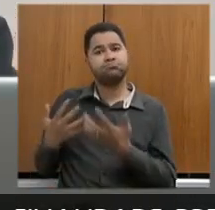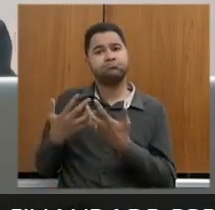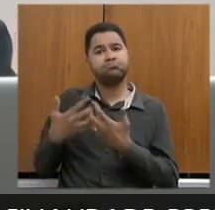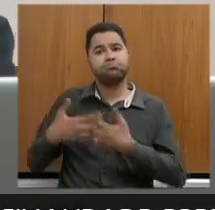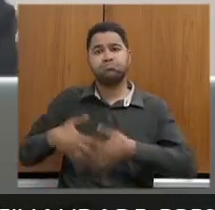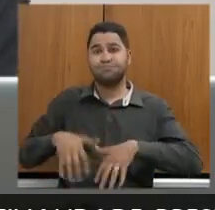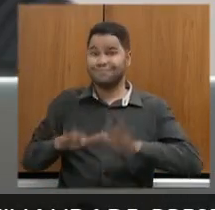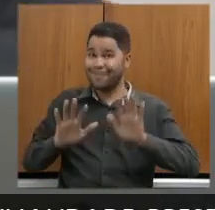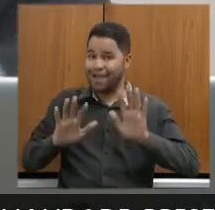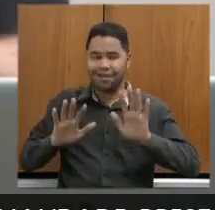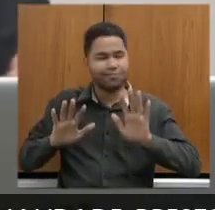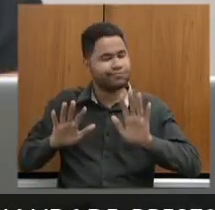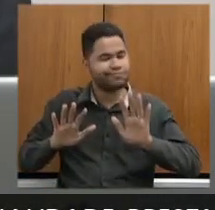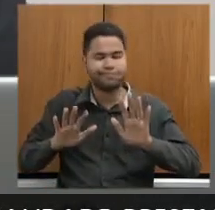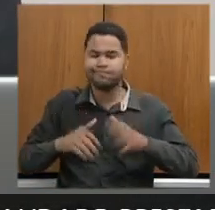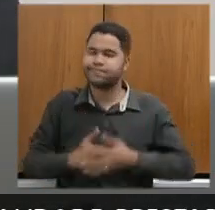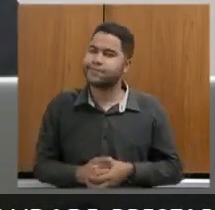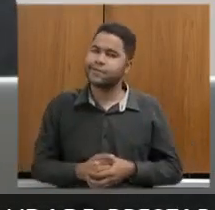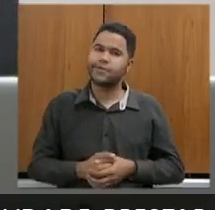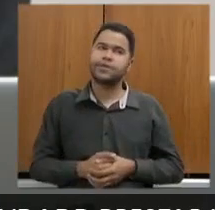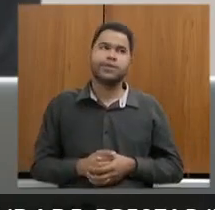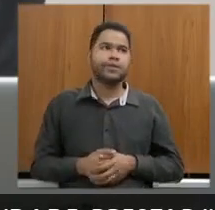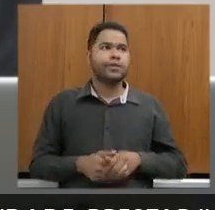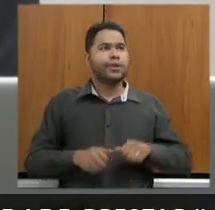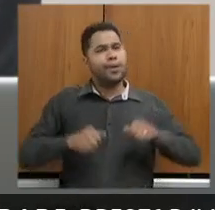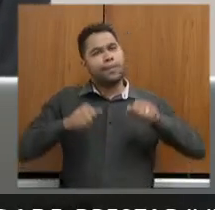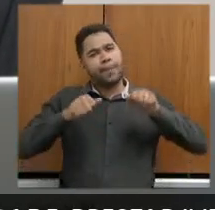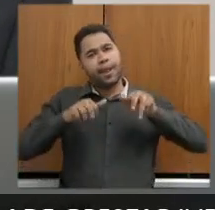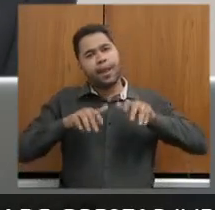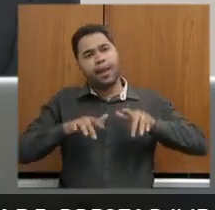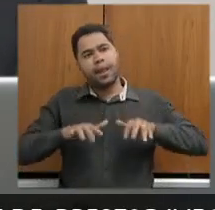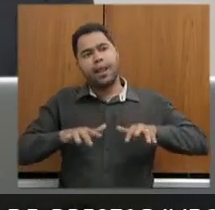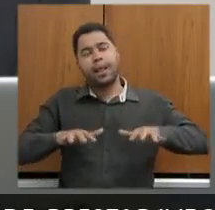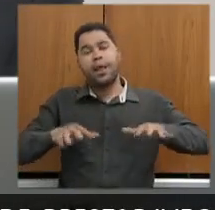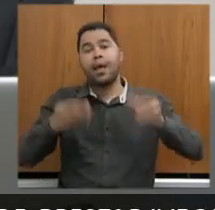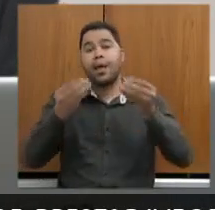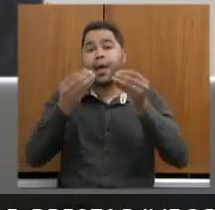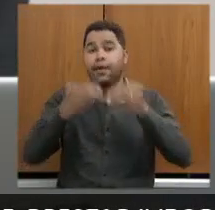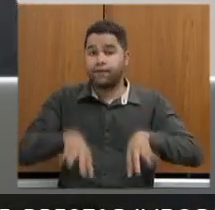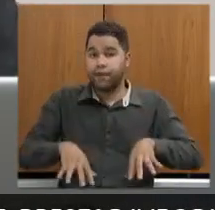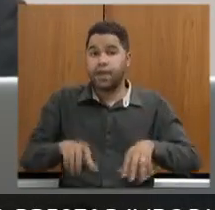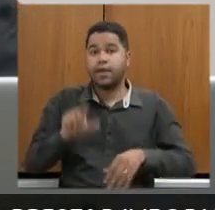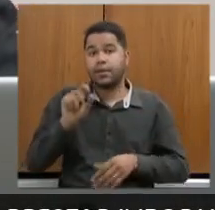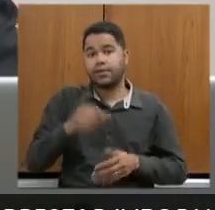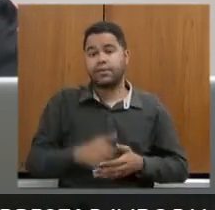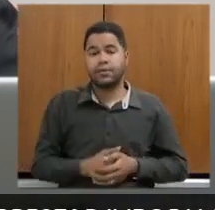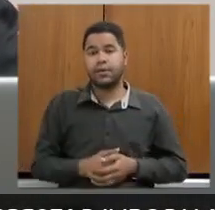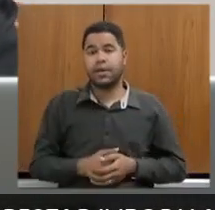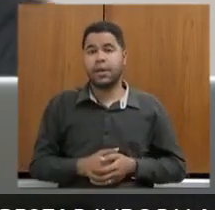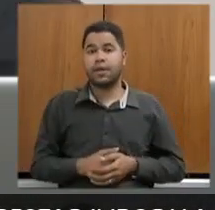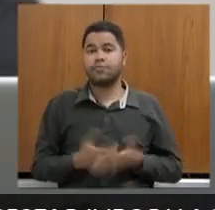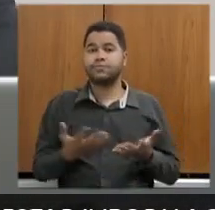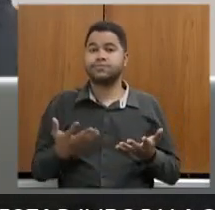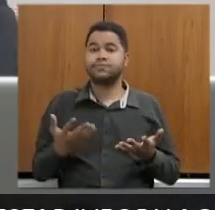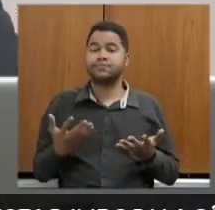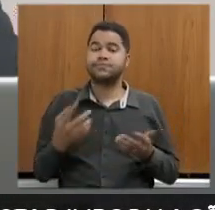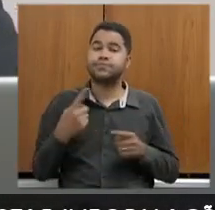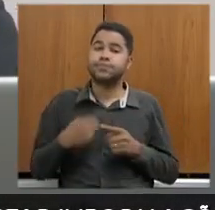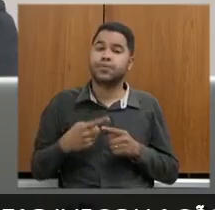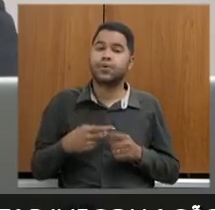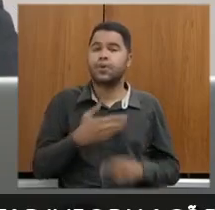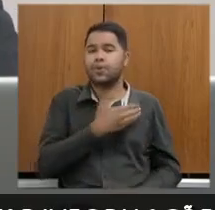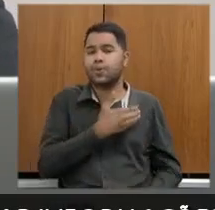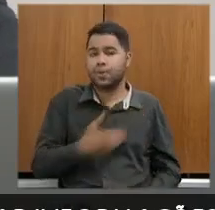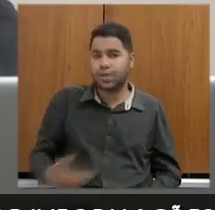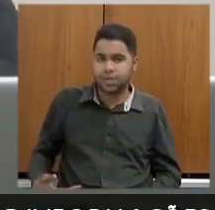acertada mas não foi e ele tem sido disseminado e isso afeta pergunta que nós fizemos a integração porque o